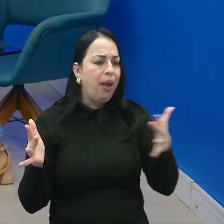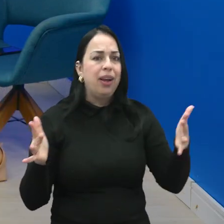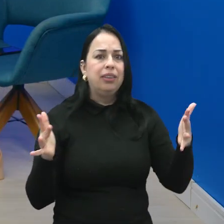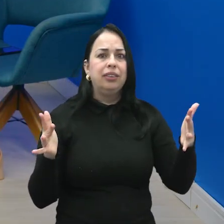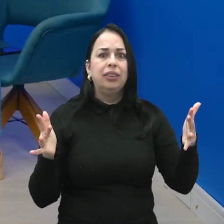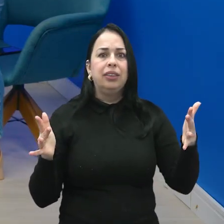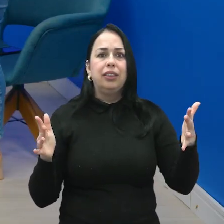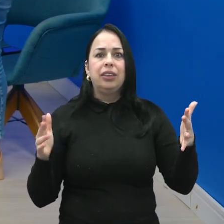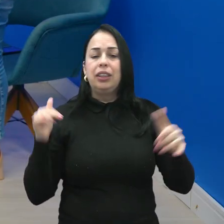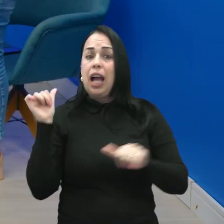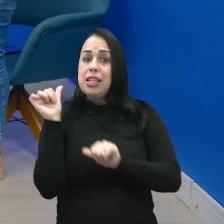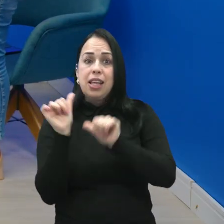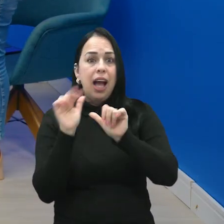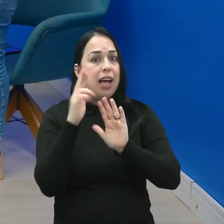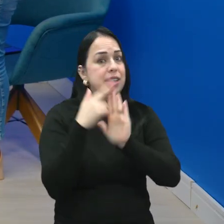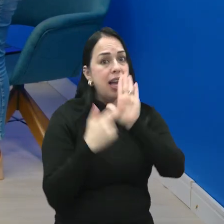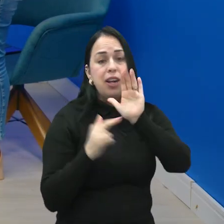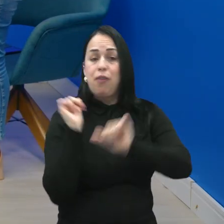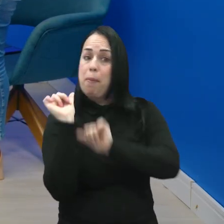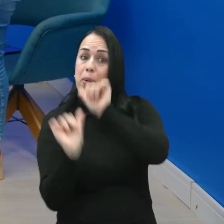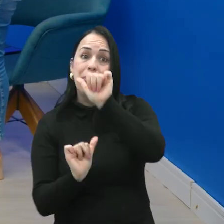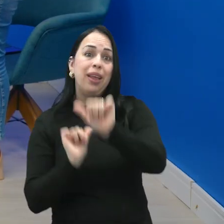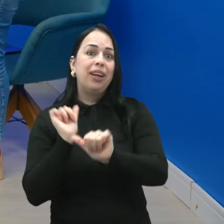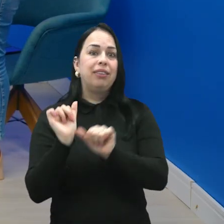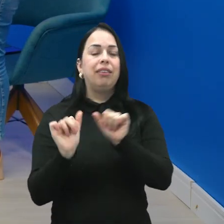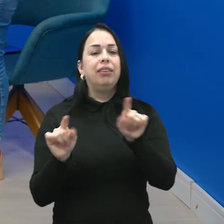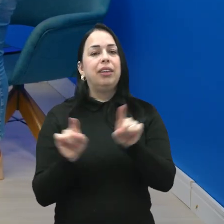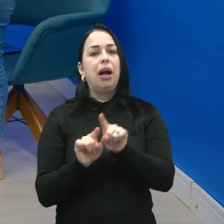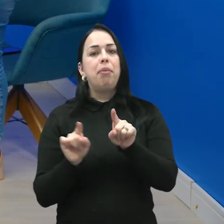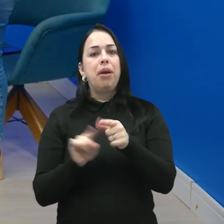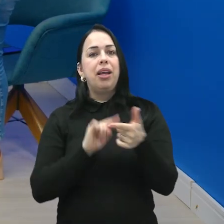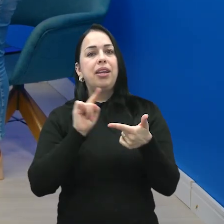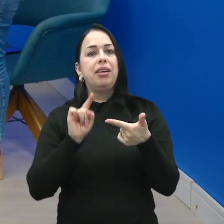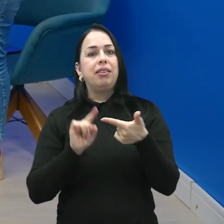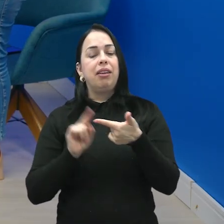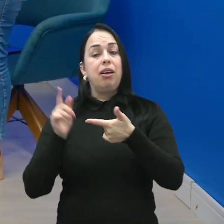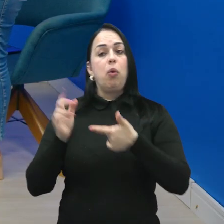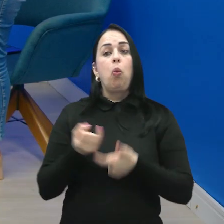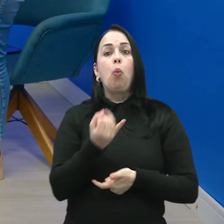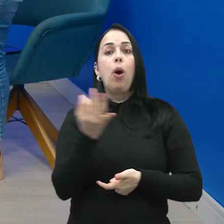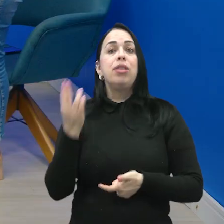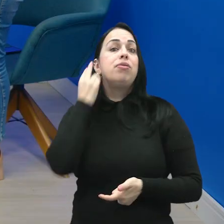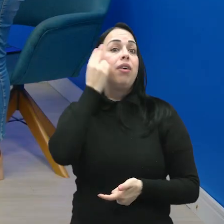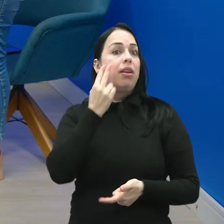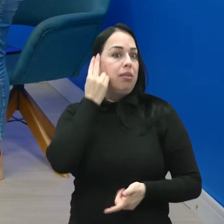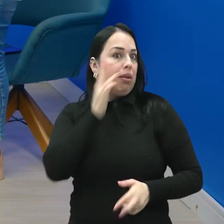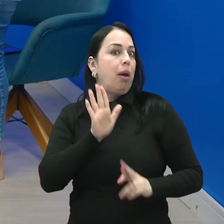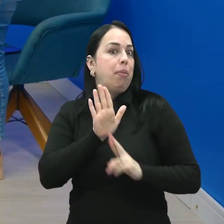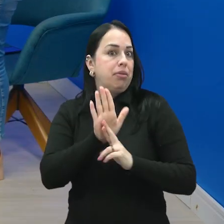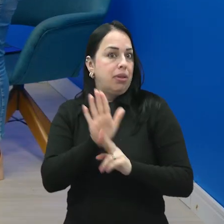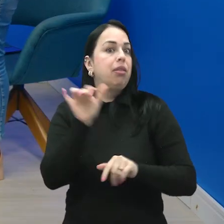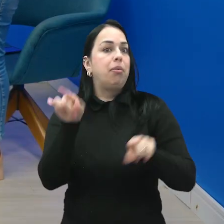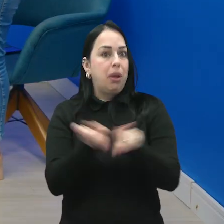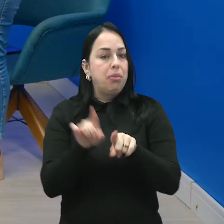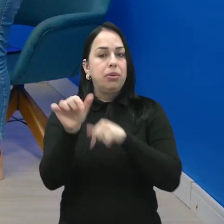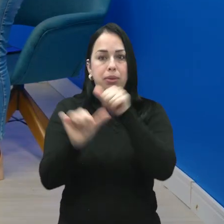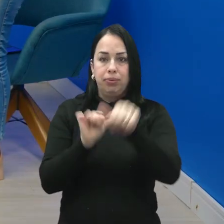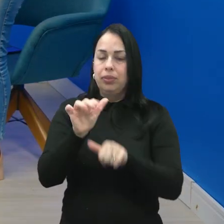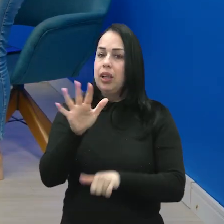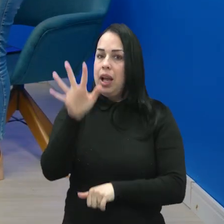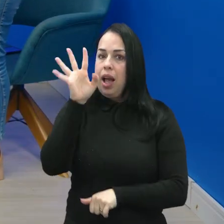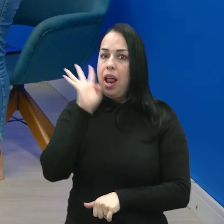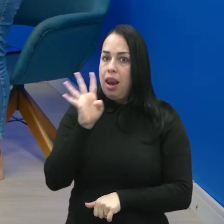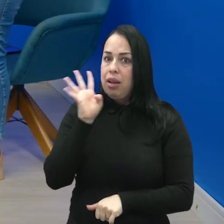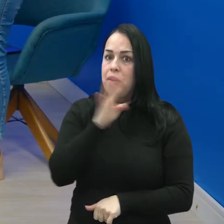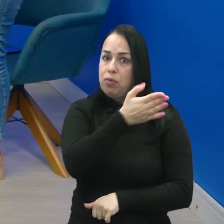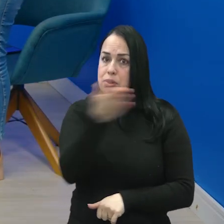esses números mudam, as regras mudam de uma época para outra, né? E até a forma como nós somos representados. Sem dúvida, Marvin. E é legal para o